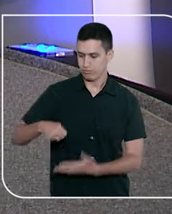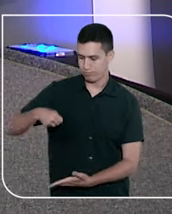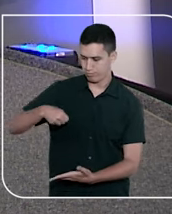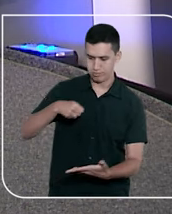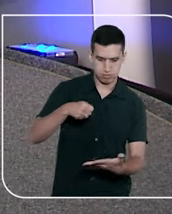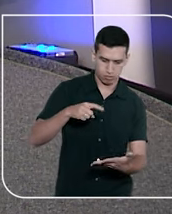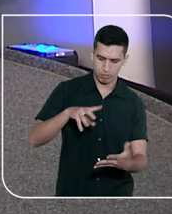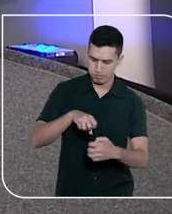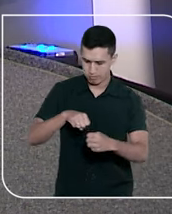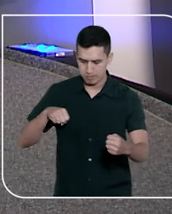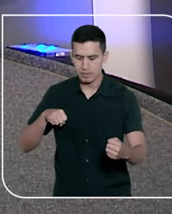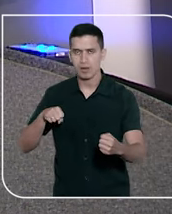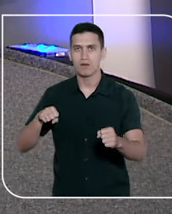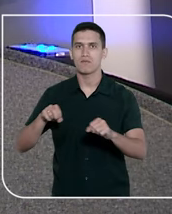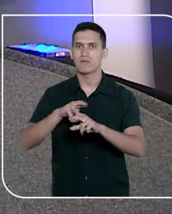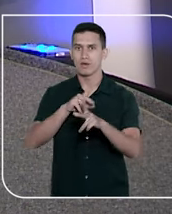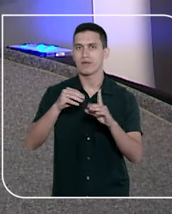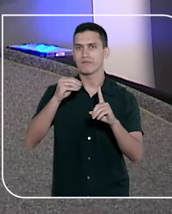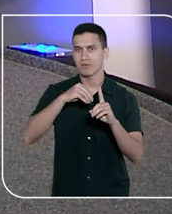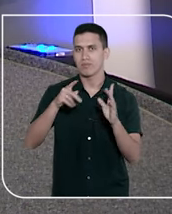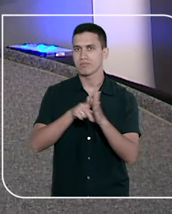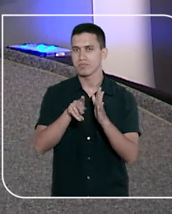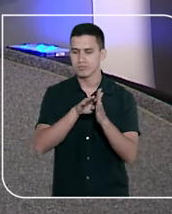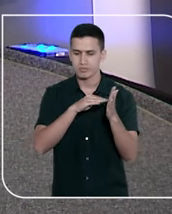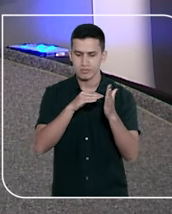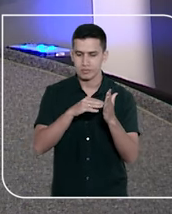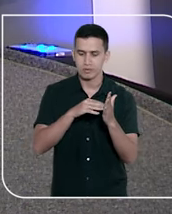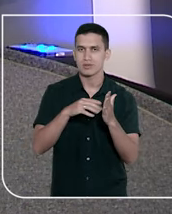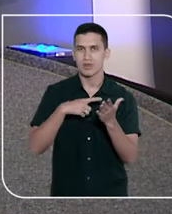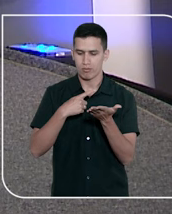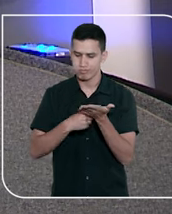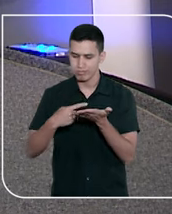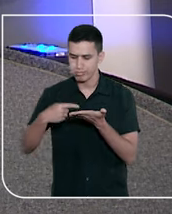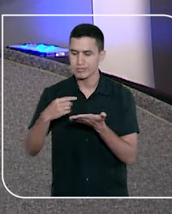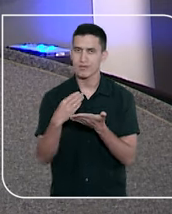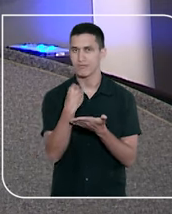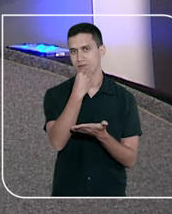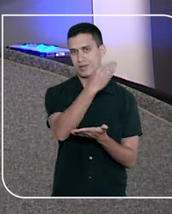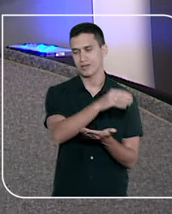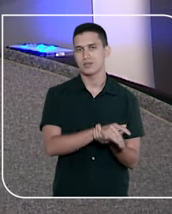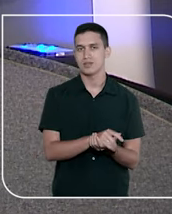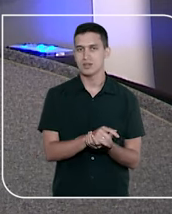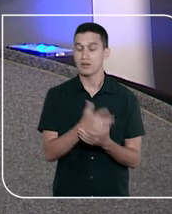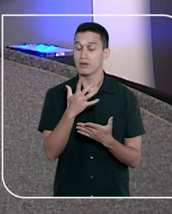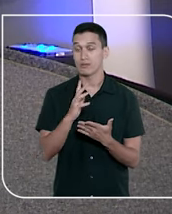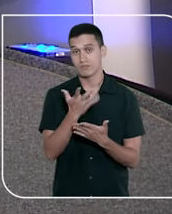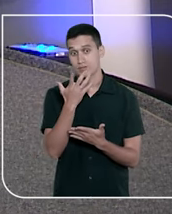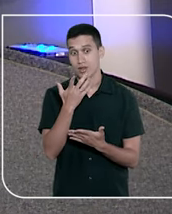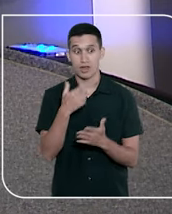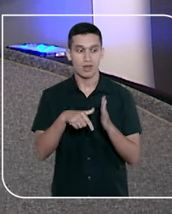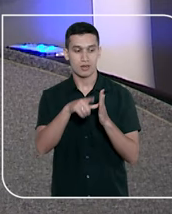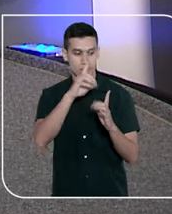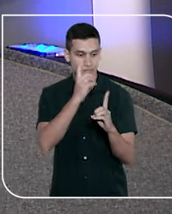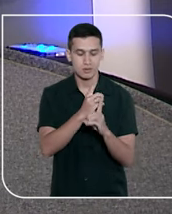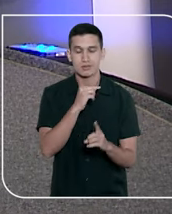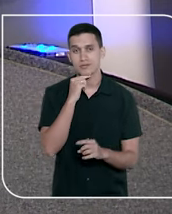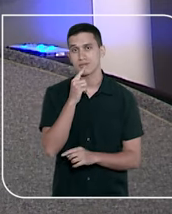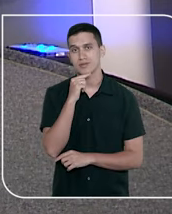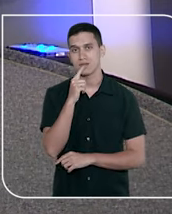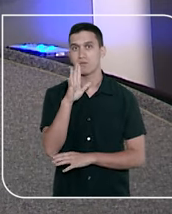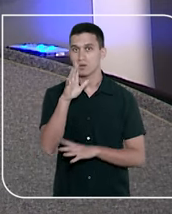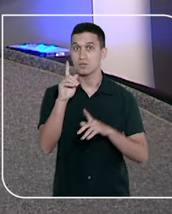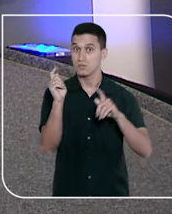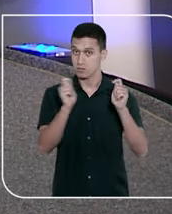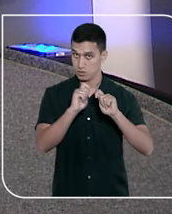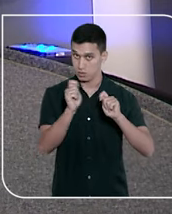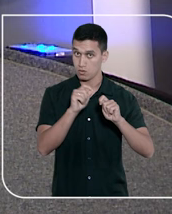na prestação de serviço relacionado ao pacote de viagens, enfim, situações que não podemos prever, mas que podem ser